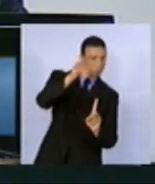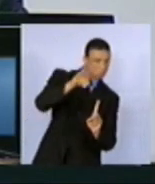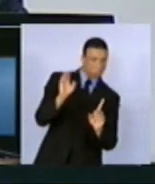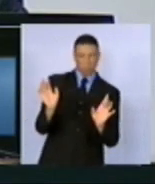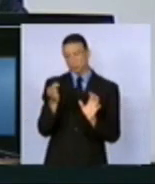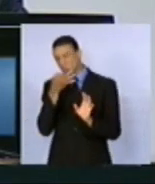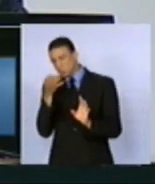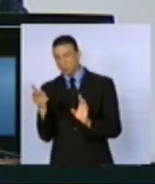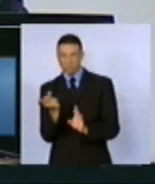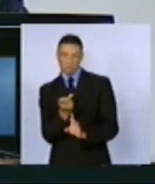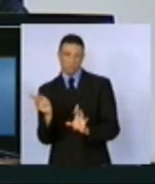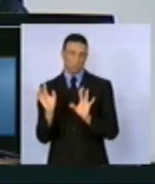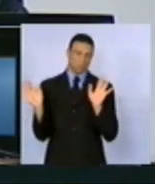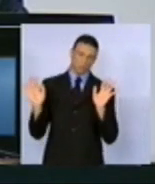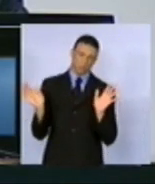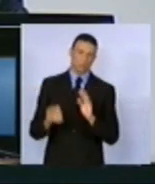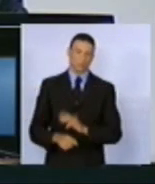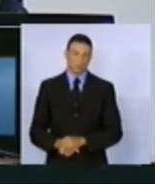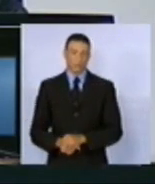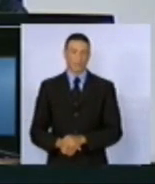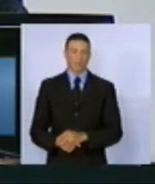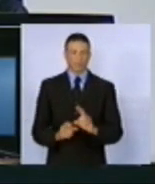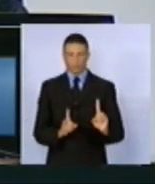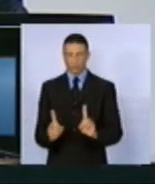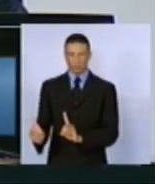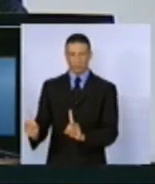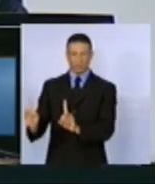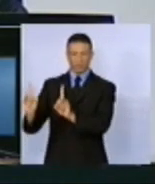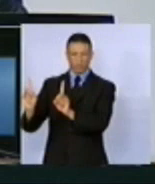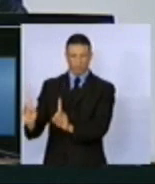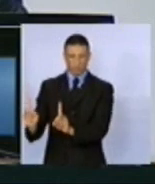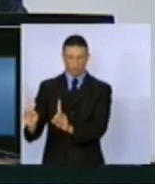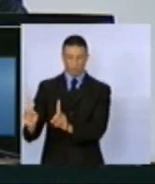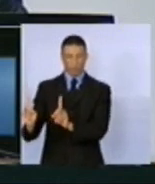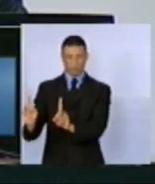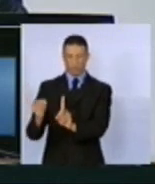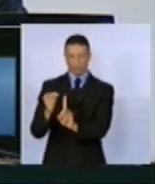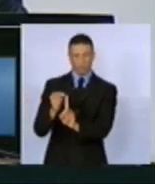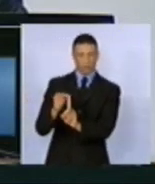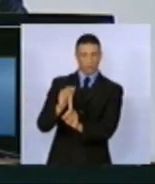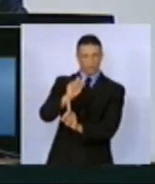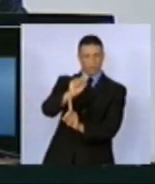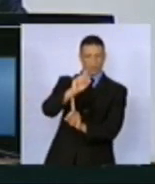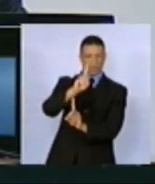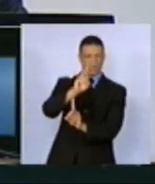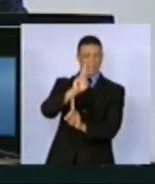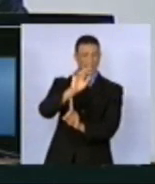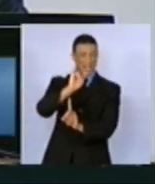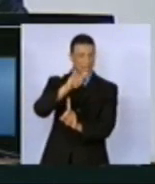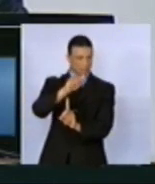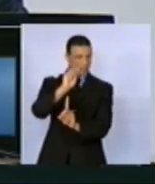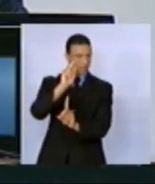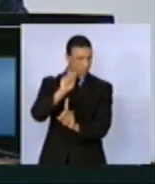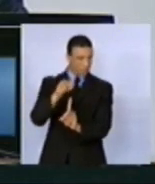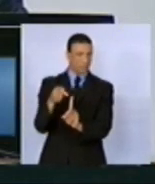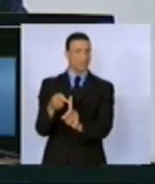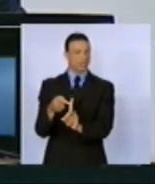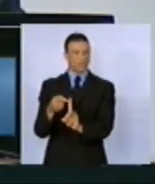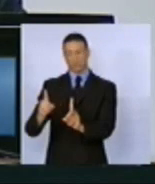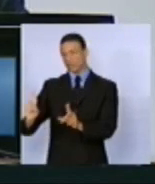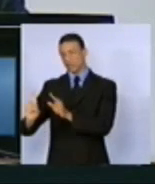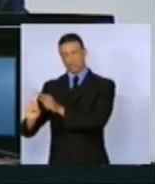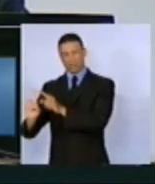Federico da de mesas de menzes Veiga Adriana colle Pedreira São da